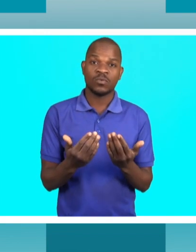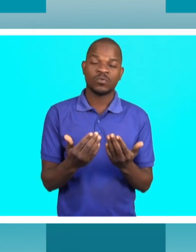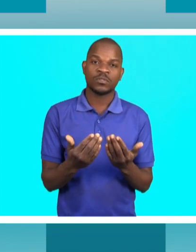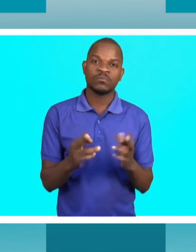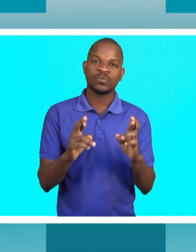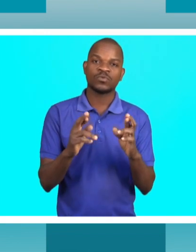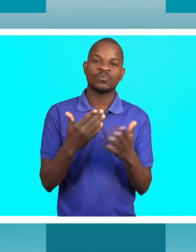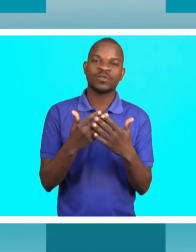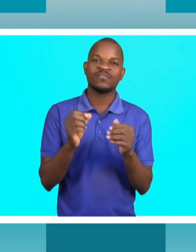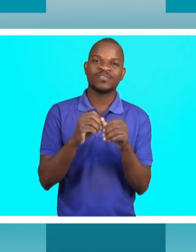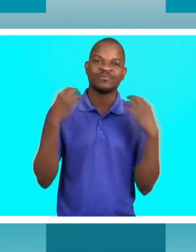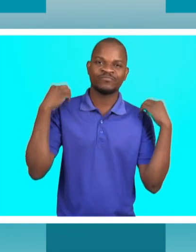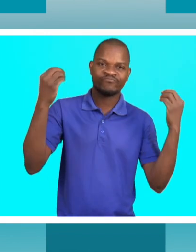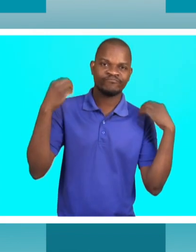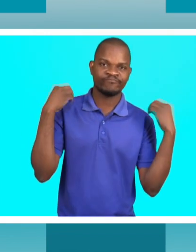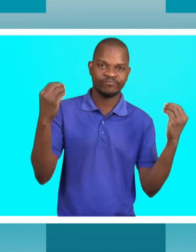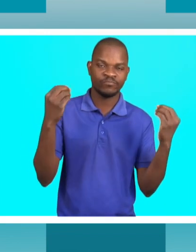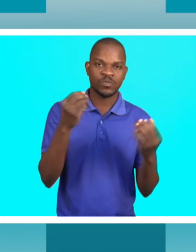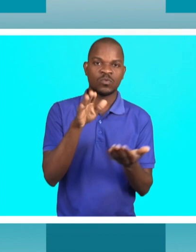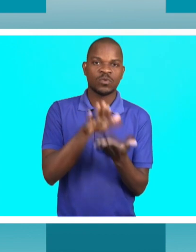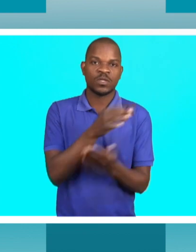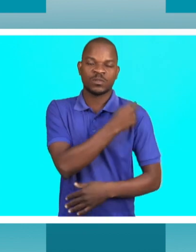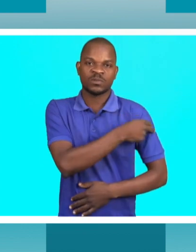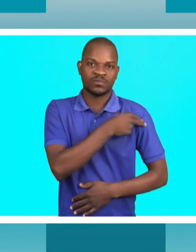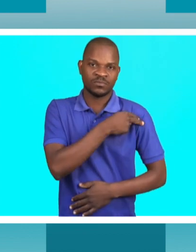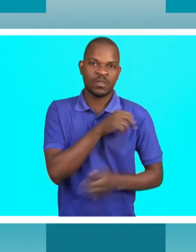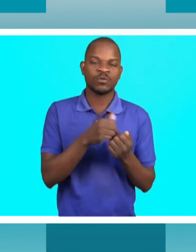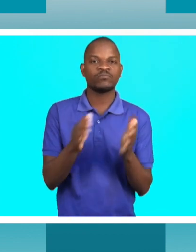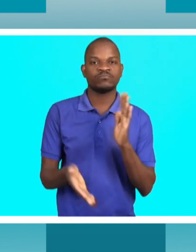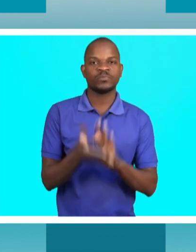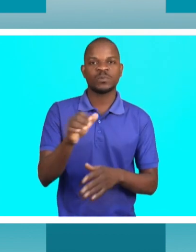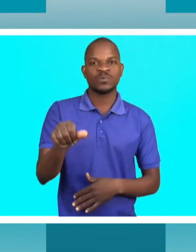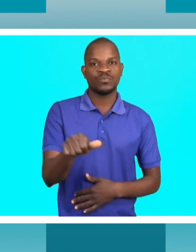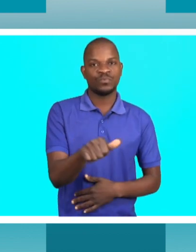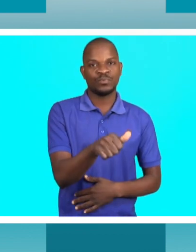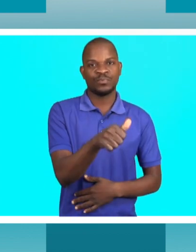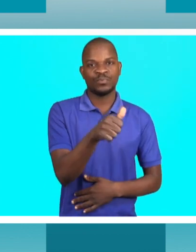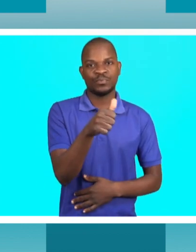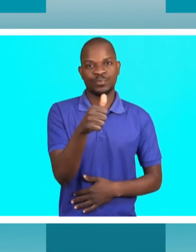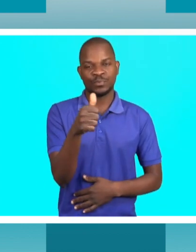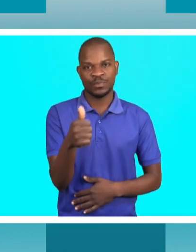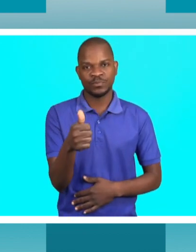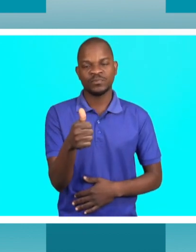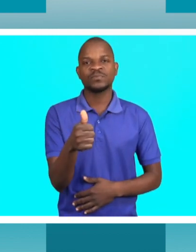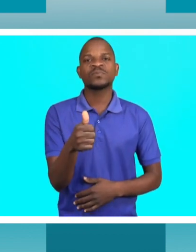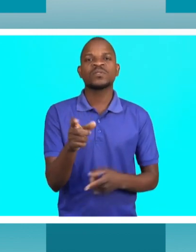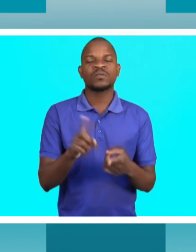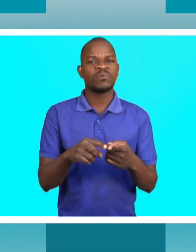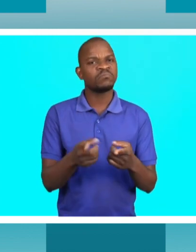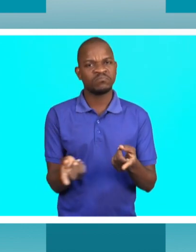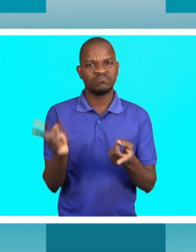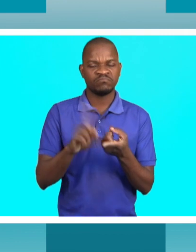graças à fisioterapia, tenho tido uma vida mais saudável, com mais